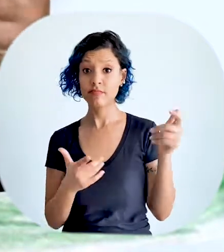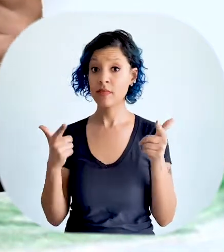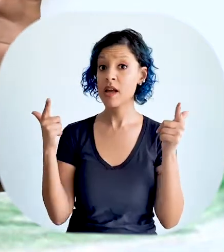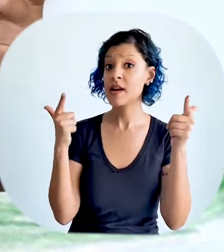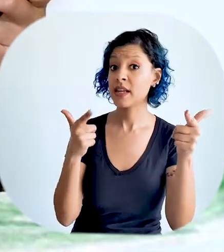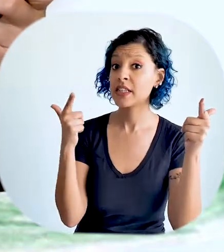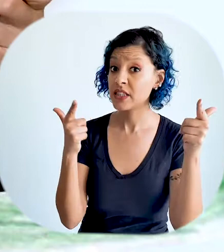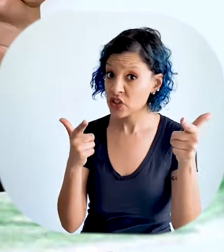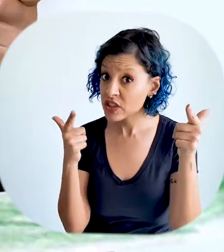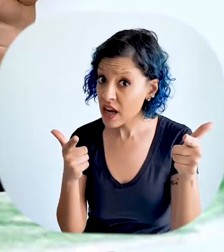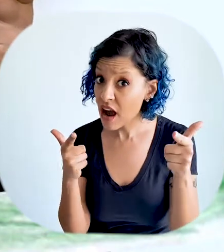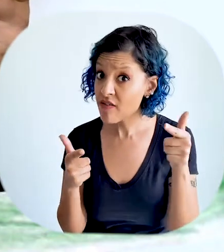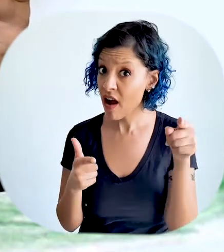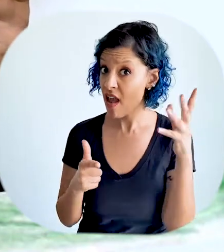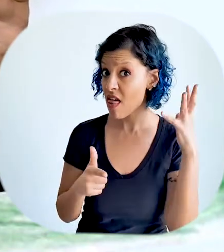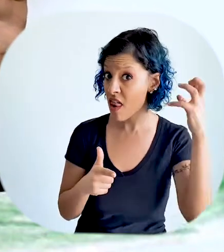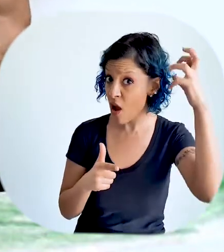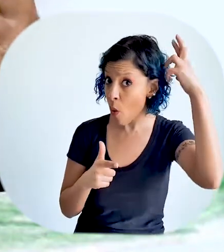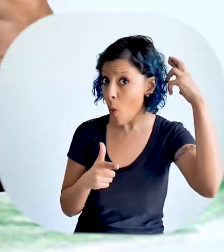cantando: